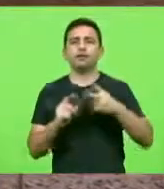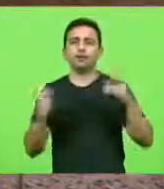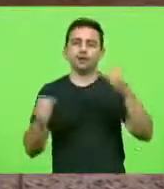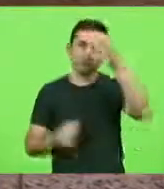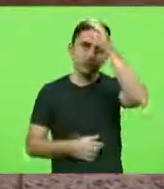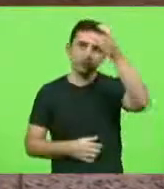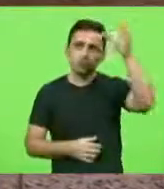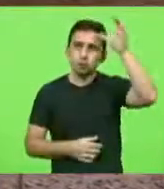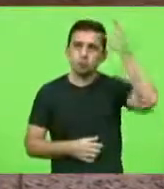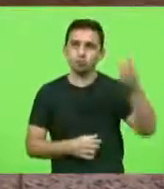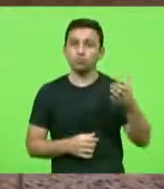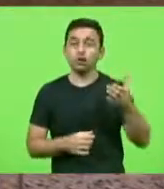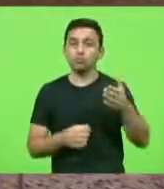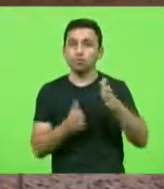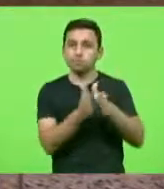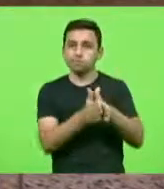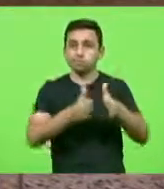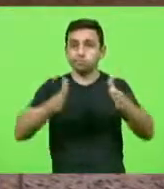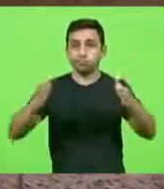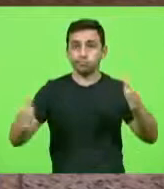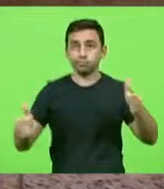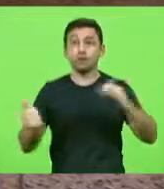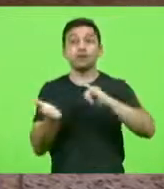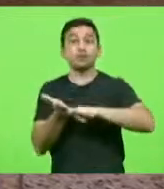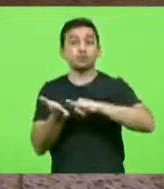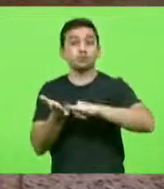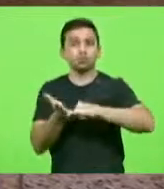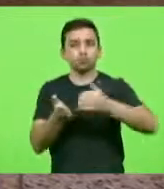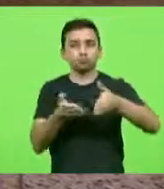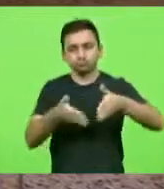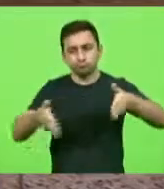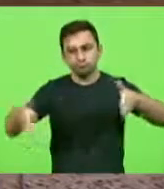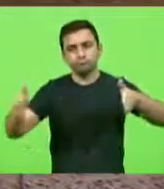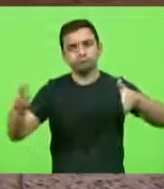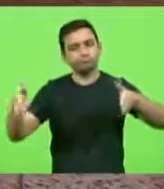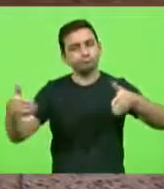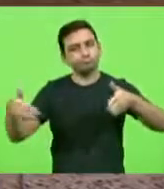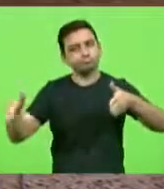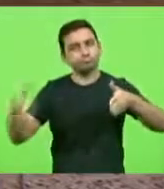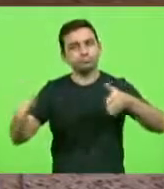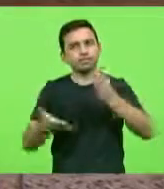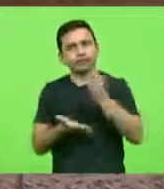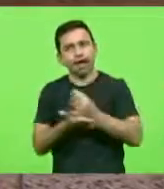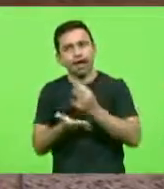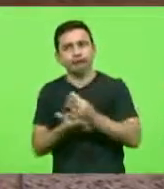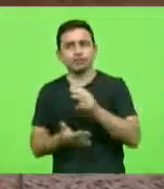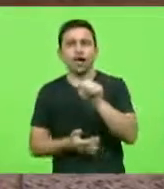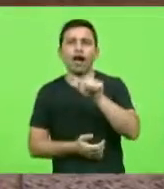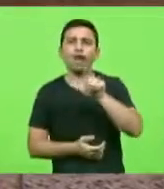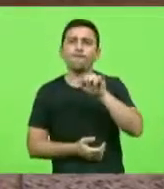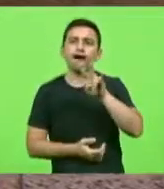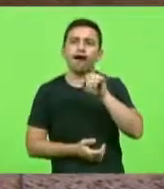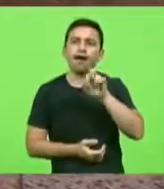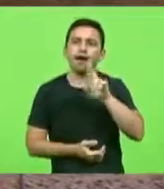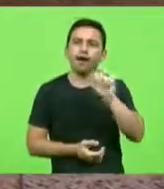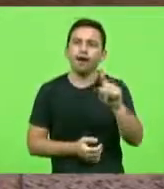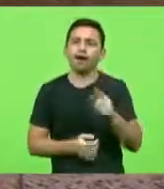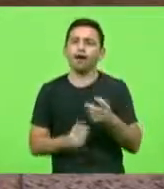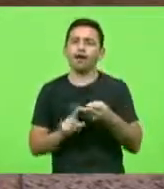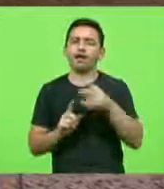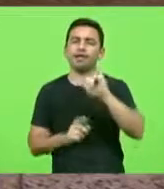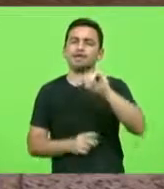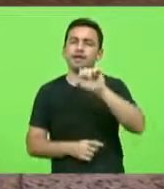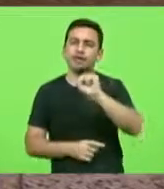Criciúma, prorrogou os impostos municipais, as taxas de alvará, o ISS, já